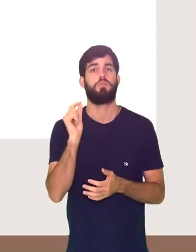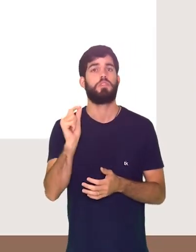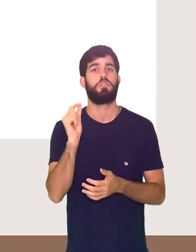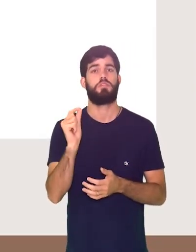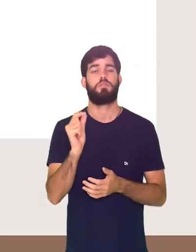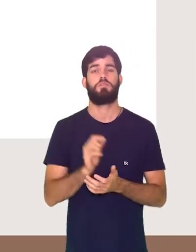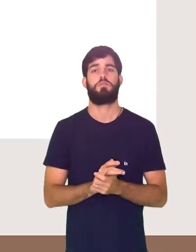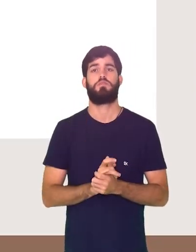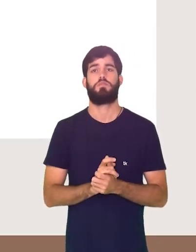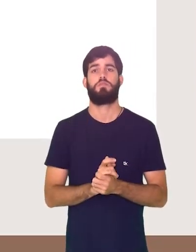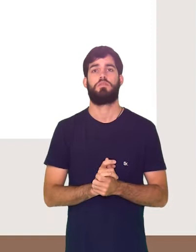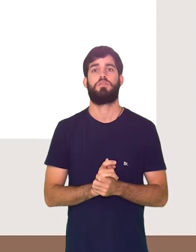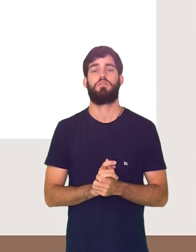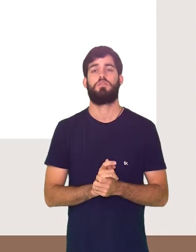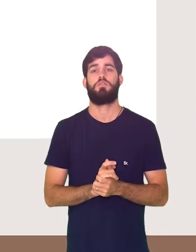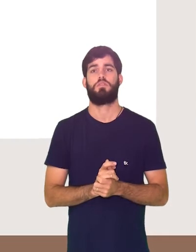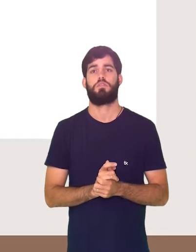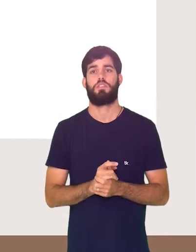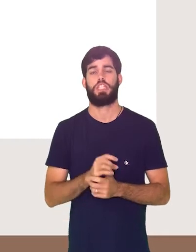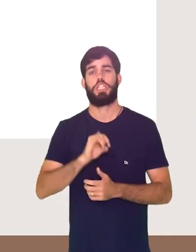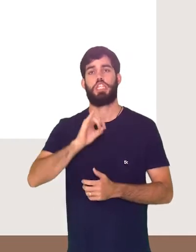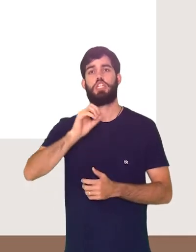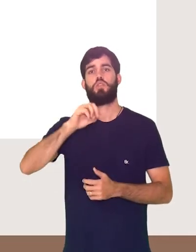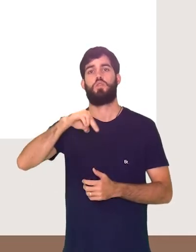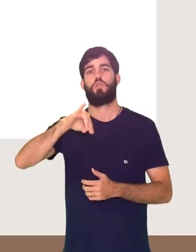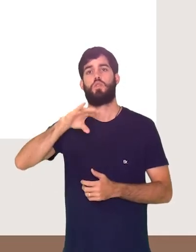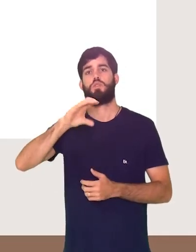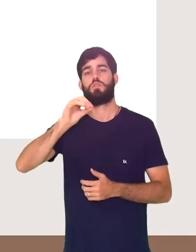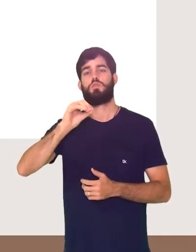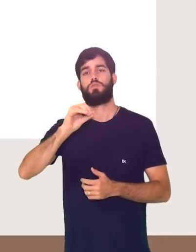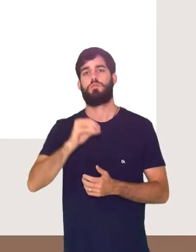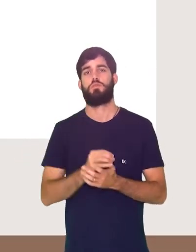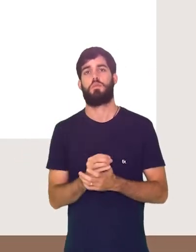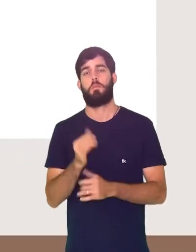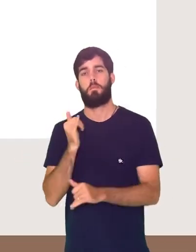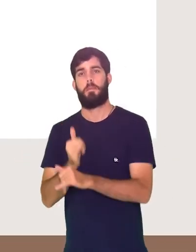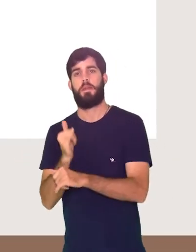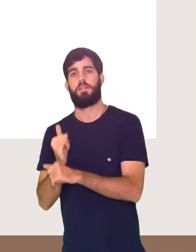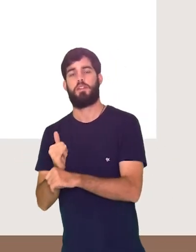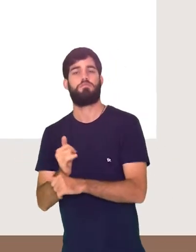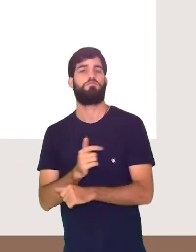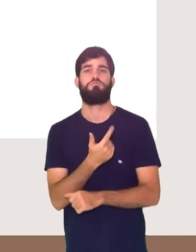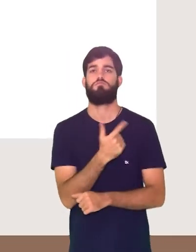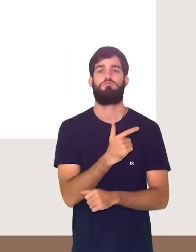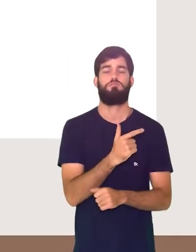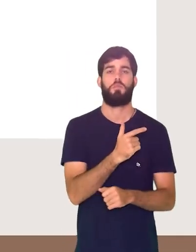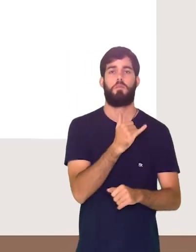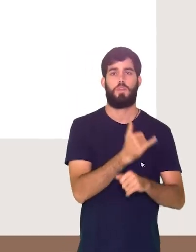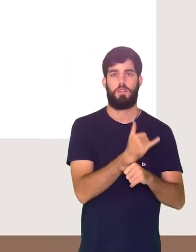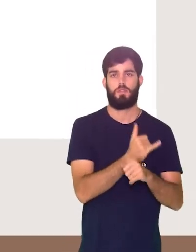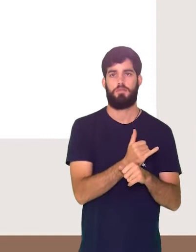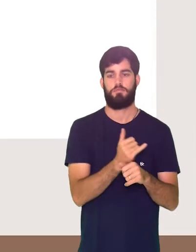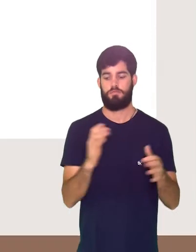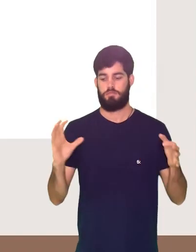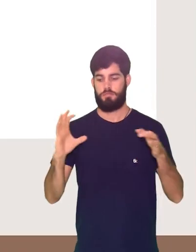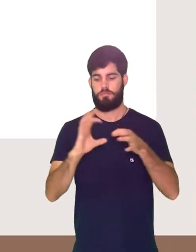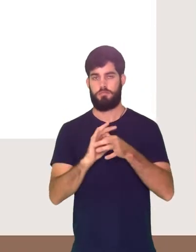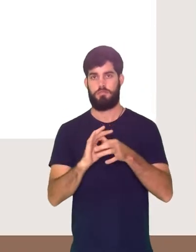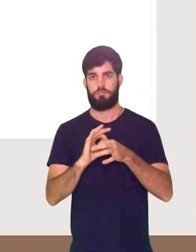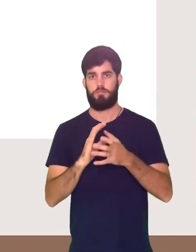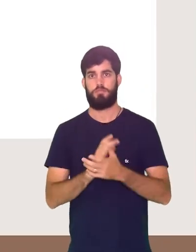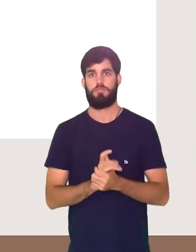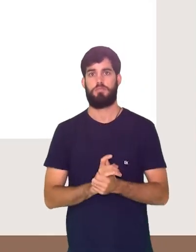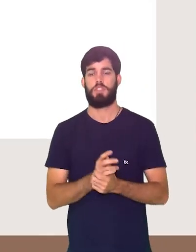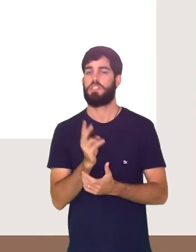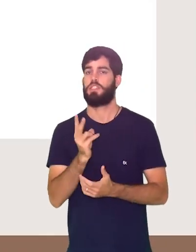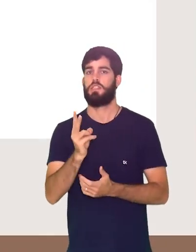composto iônico. Composto iônico é quando tem metal e ametal. Ou um composto molecular, quando só tem ametais,